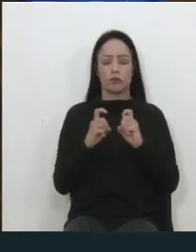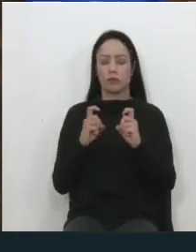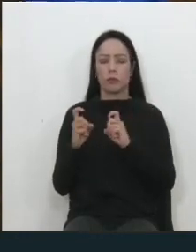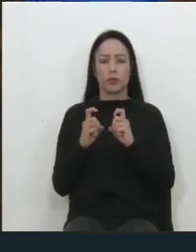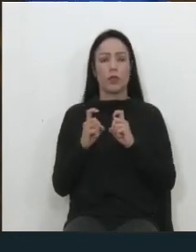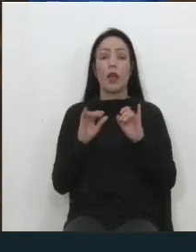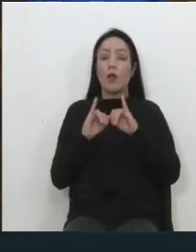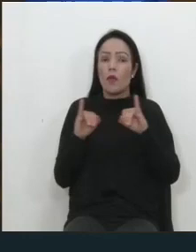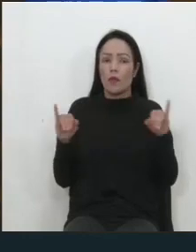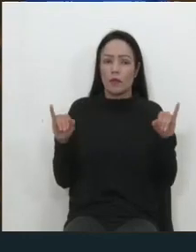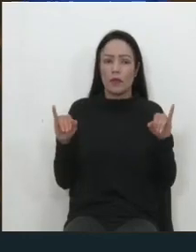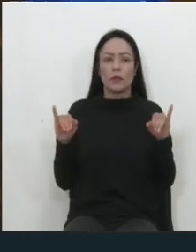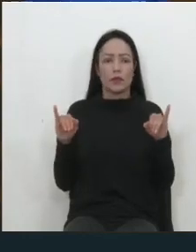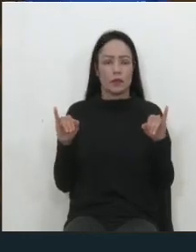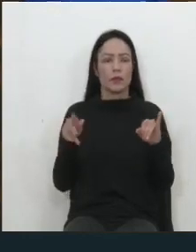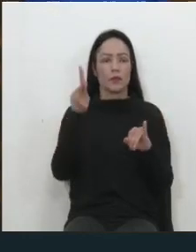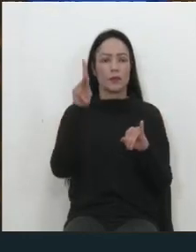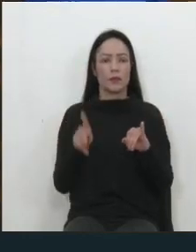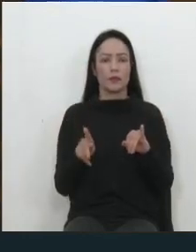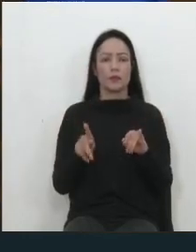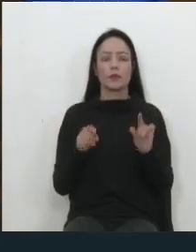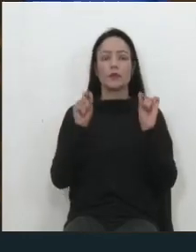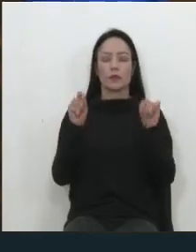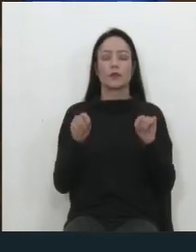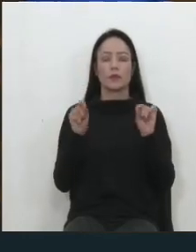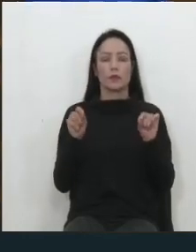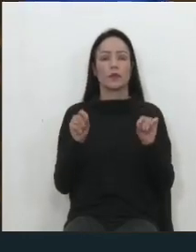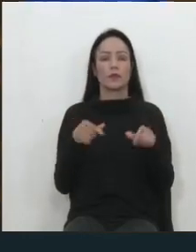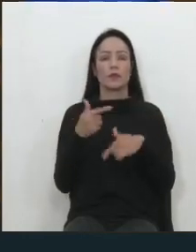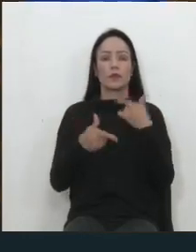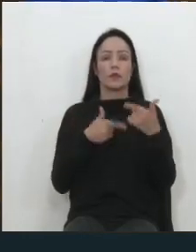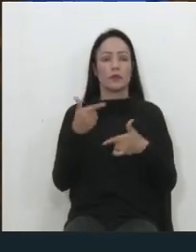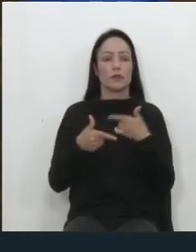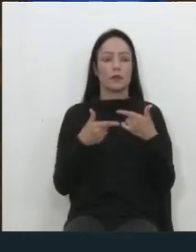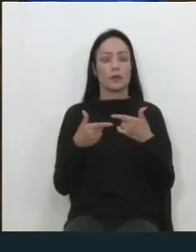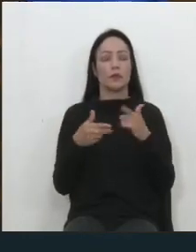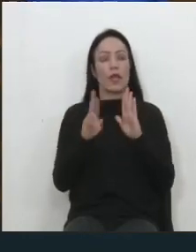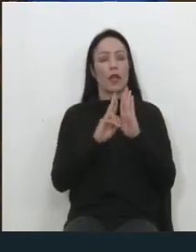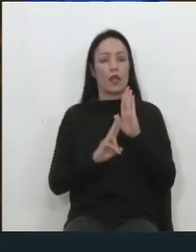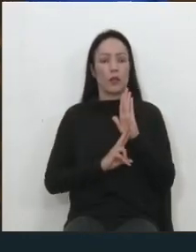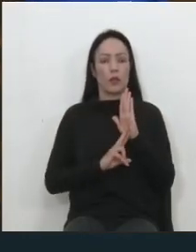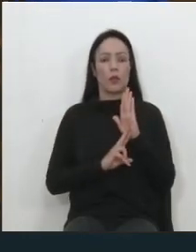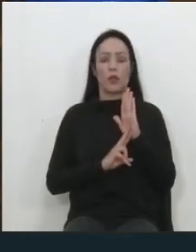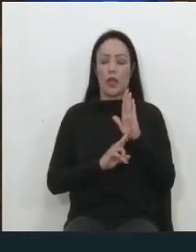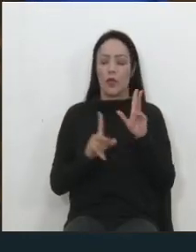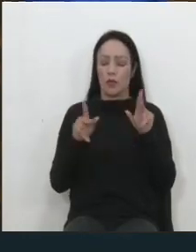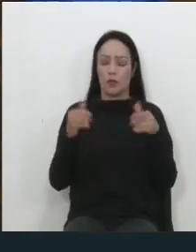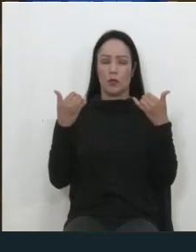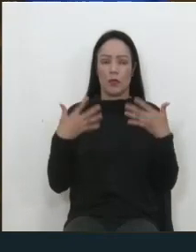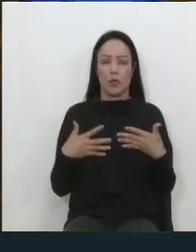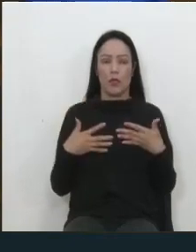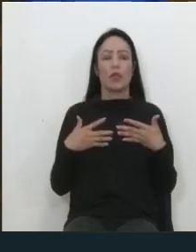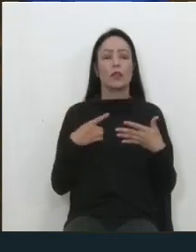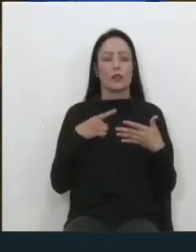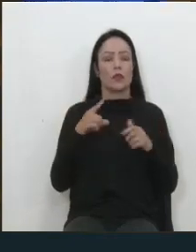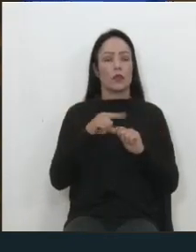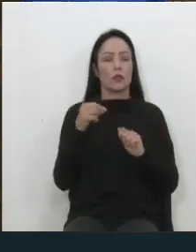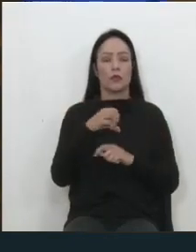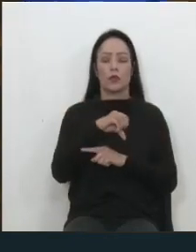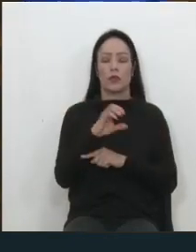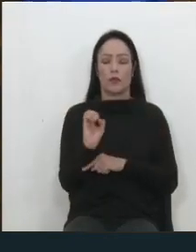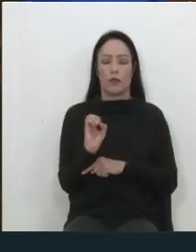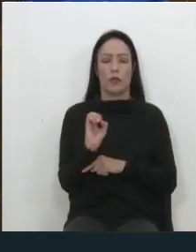informar à presidência quem atuará como relator, conforme disposto no caput do artigo 90